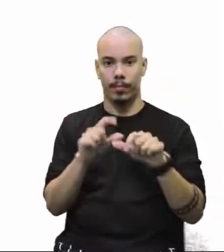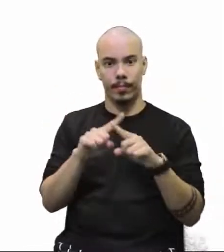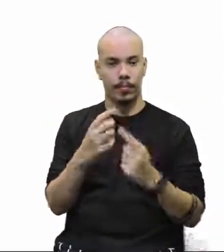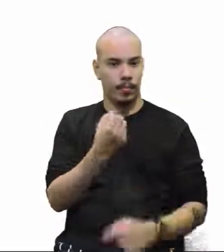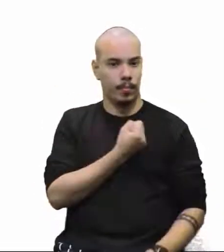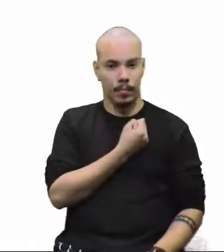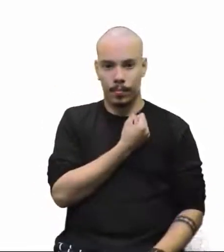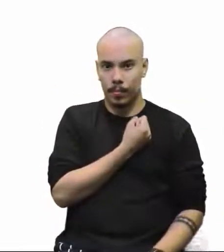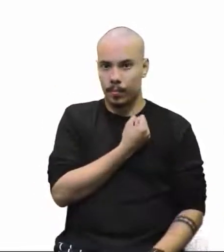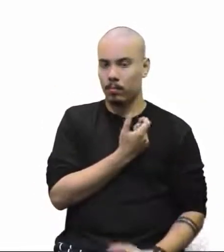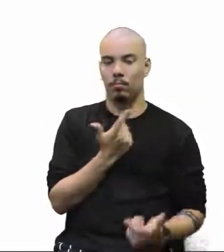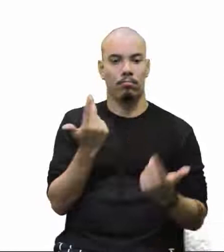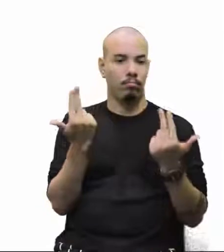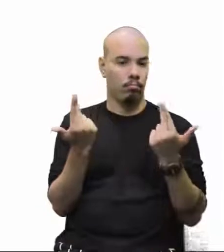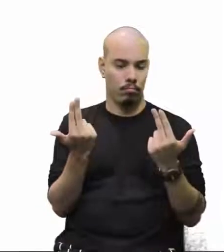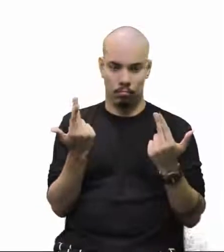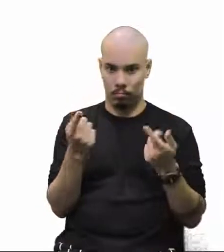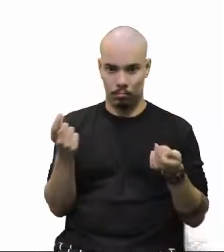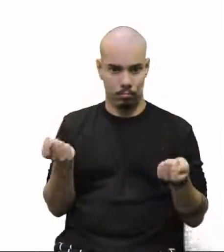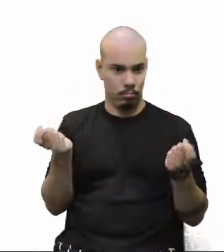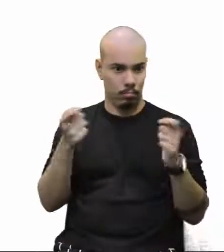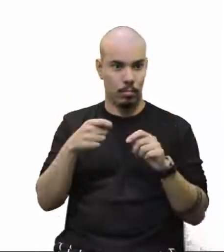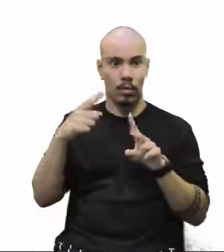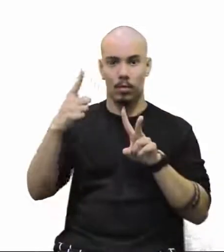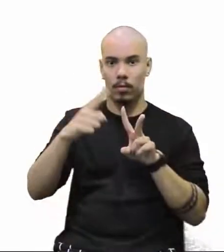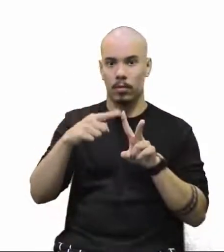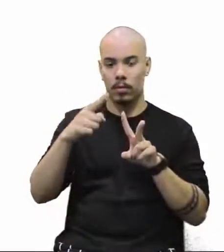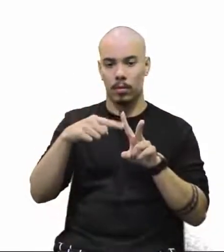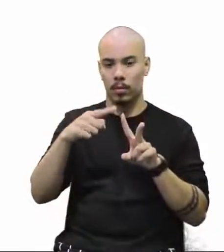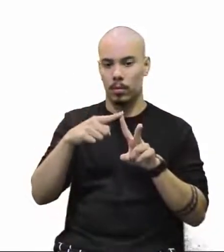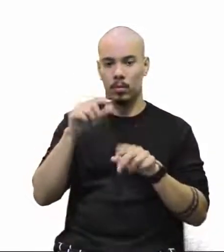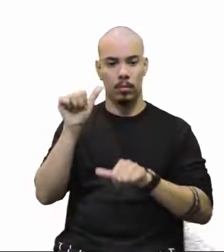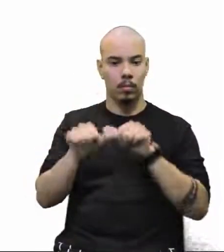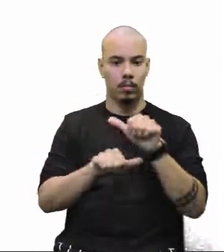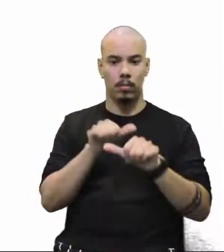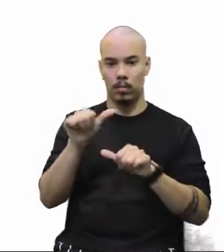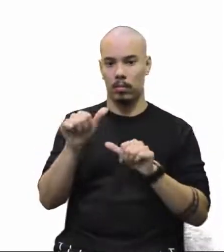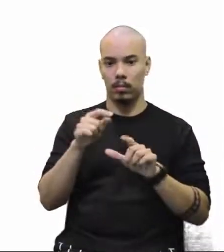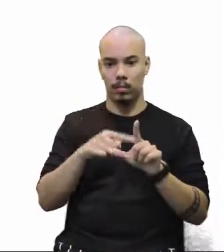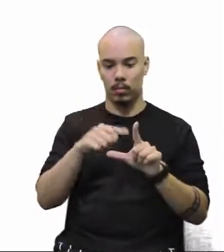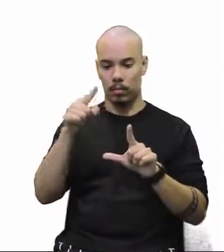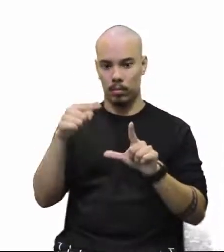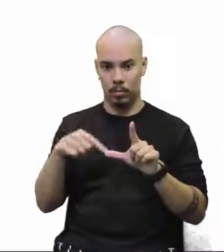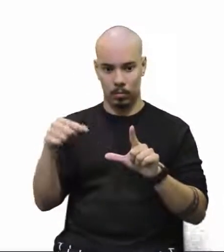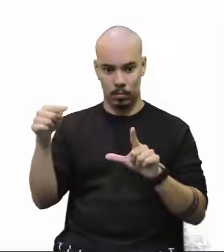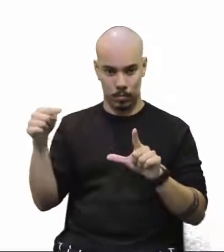valor numérico da velocidade... Vetorialmente ela muda, Isso. não muda escalarmente, né?